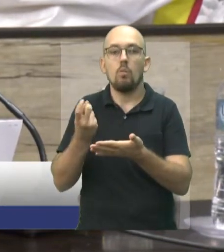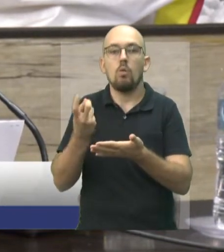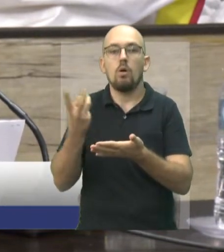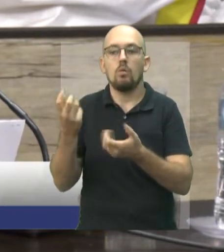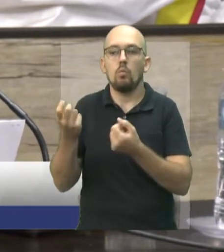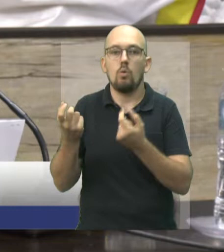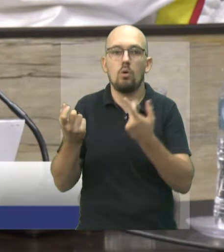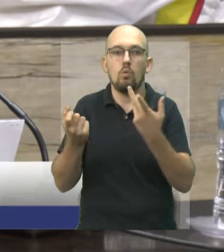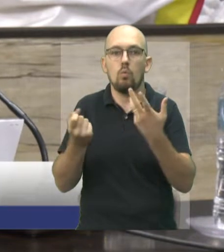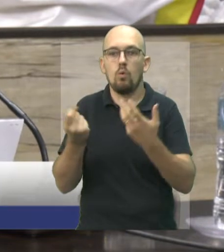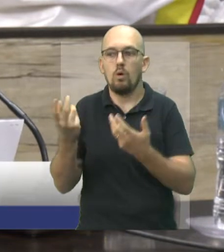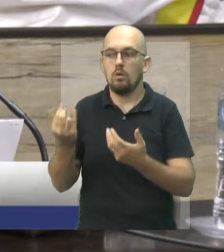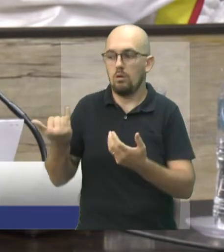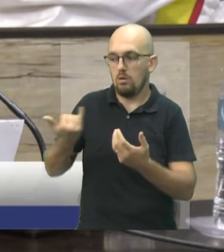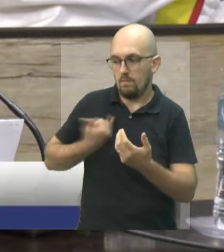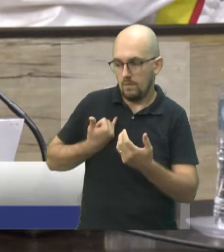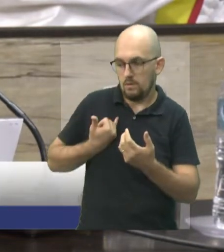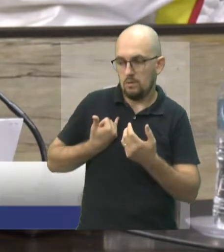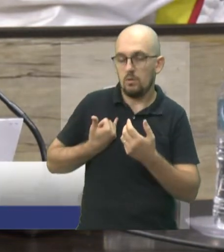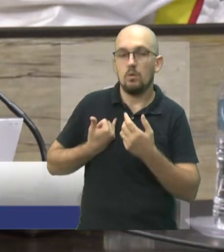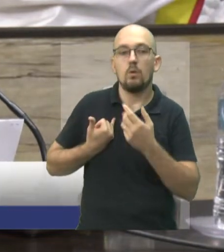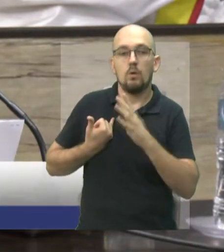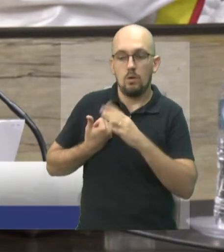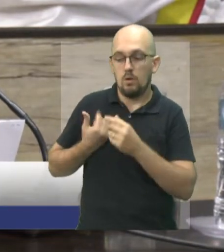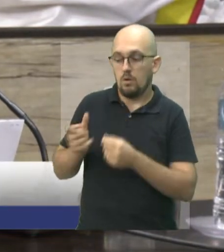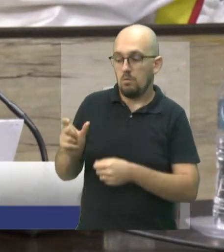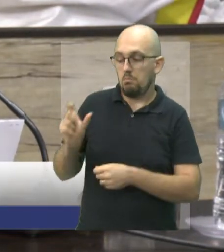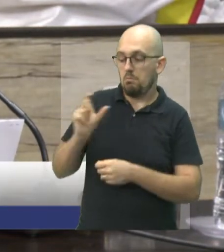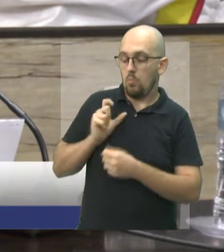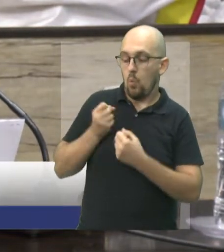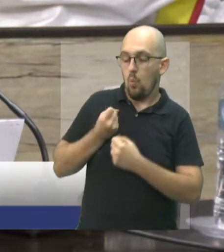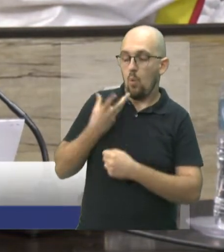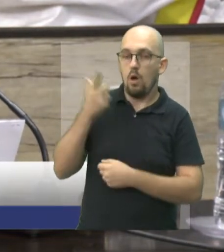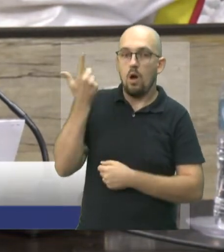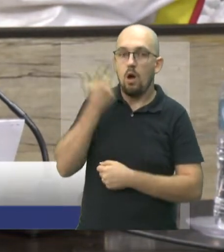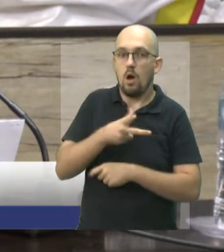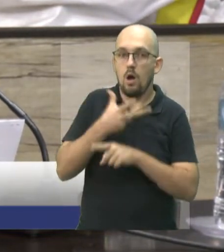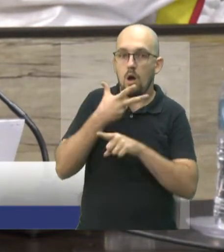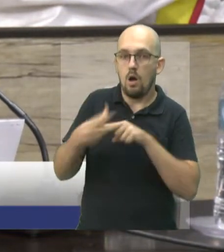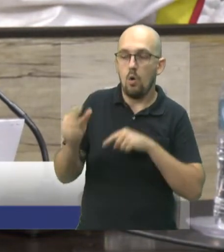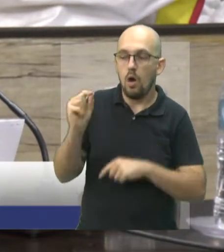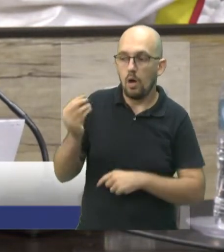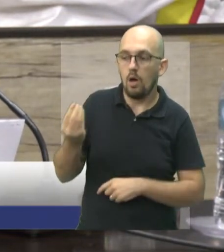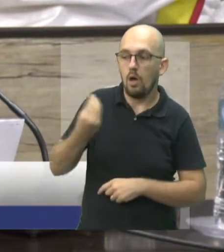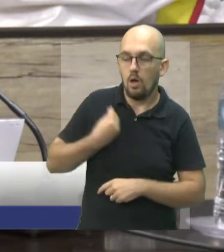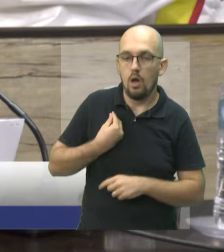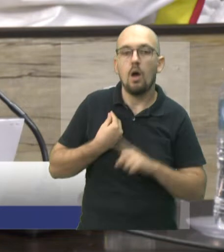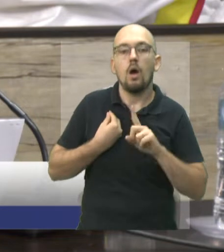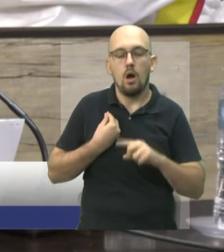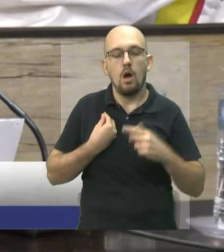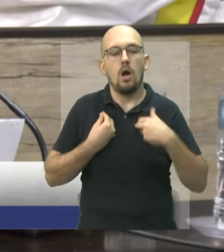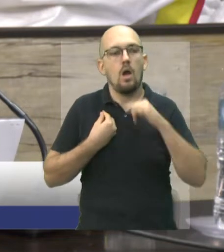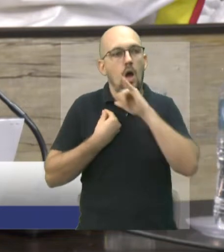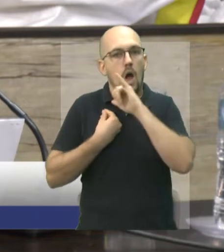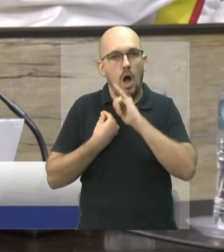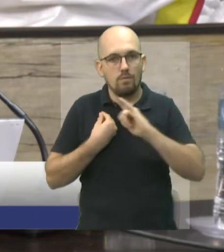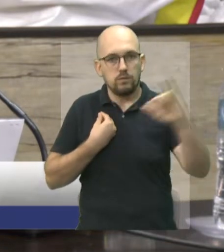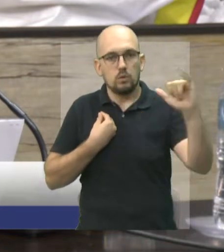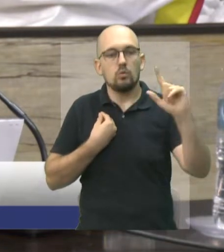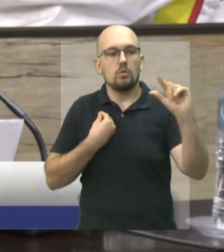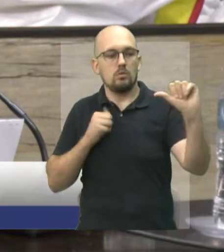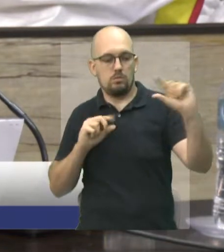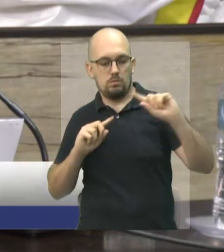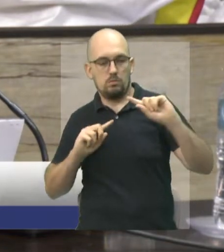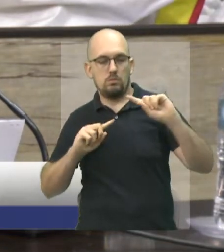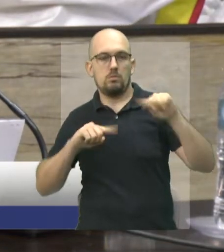resultado. De posse do resultado, esta presidência proclamará a chapa eleita